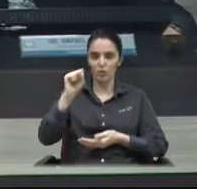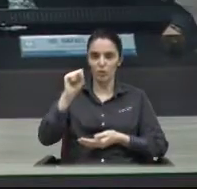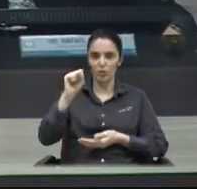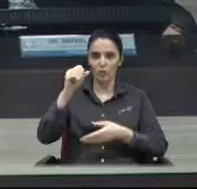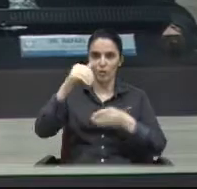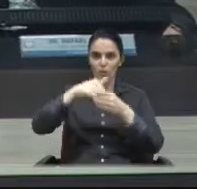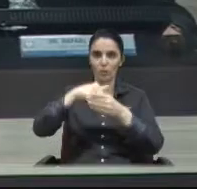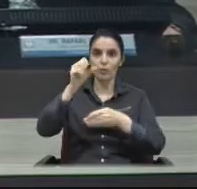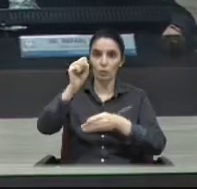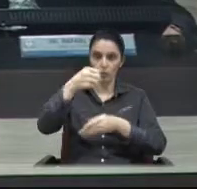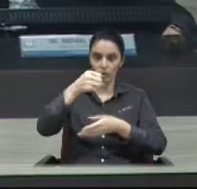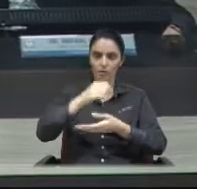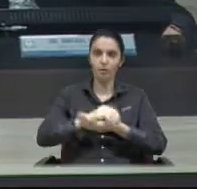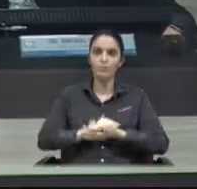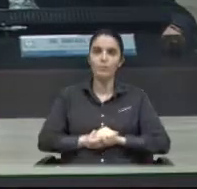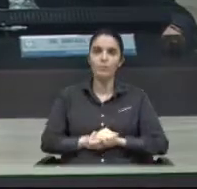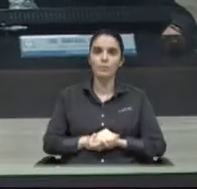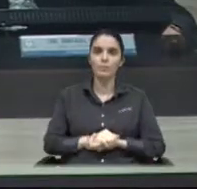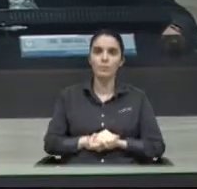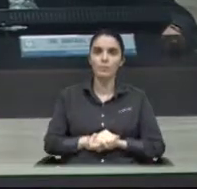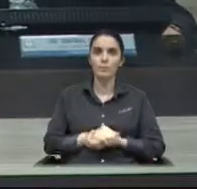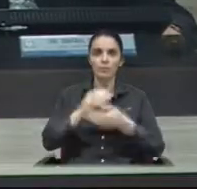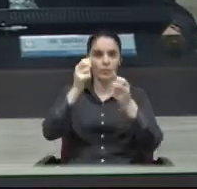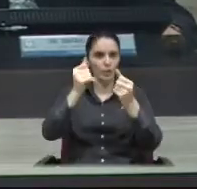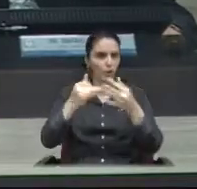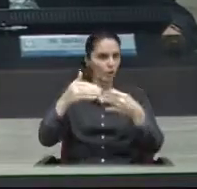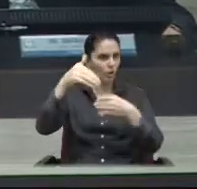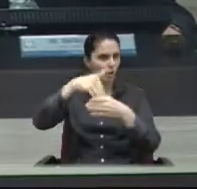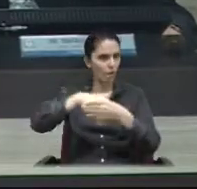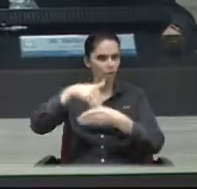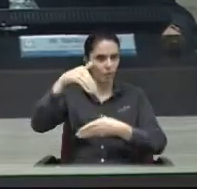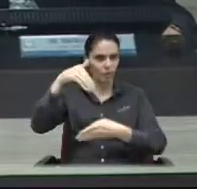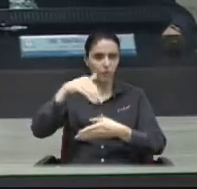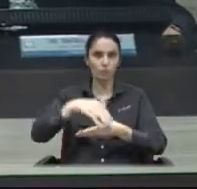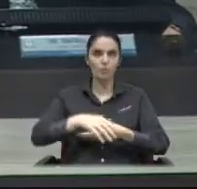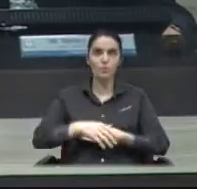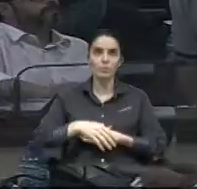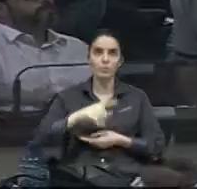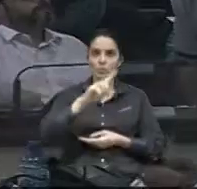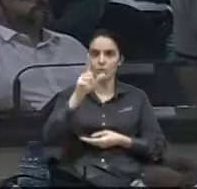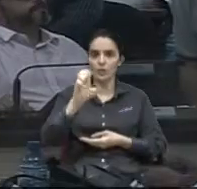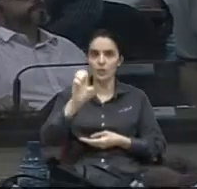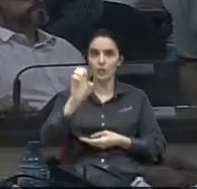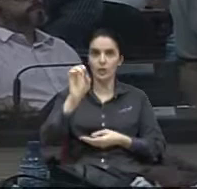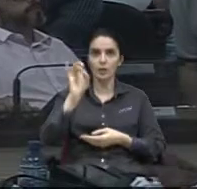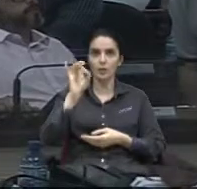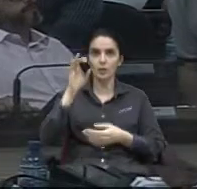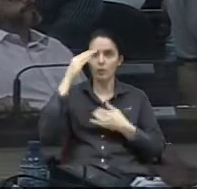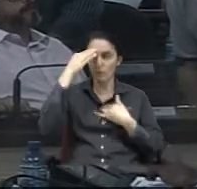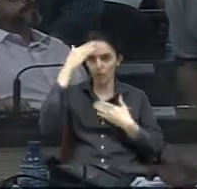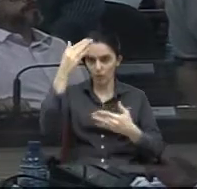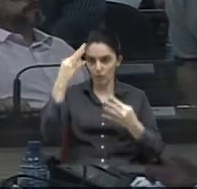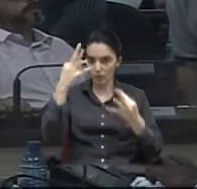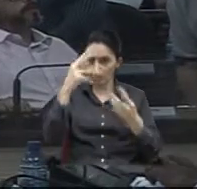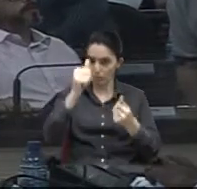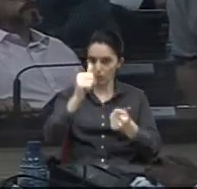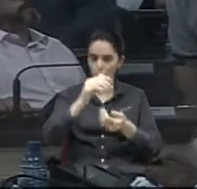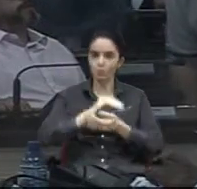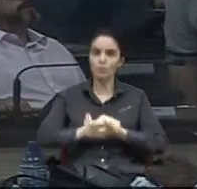favoráveis. Alguém deseja justificar o voto? Só agradecendo a todos os colegas.